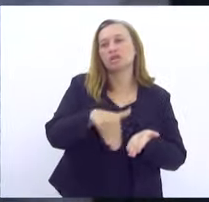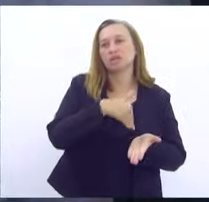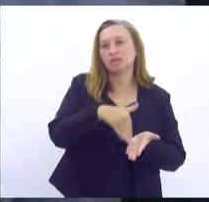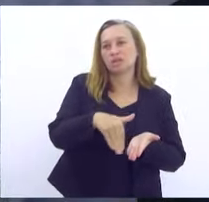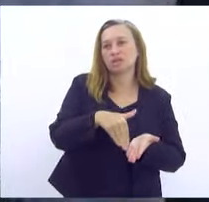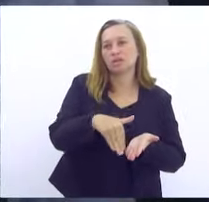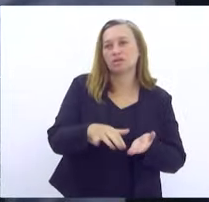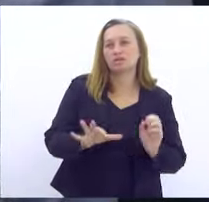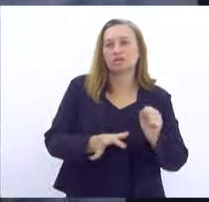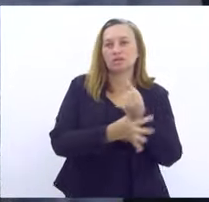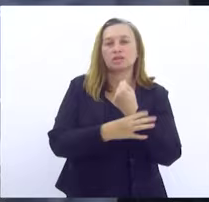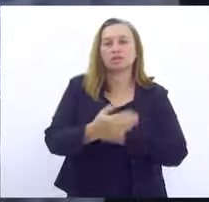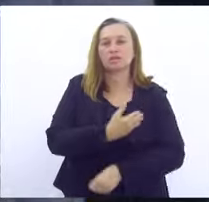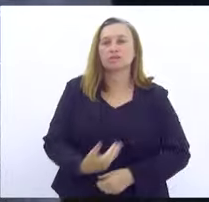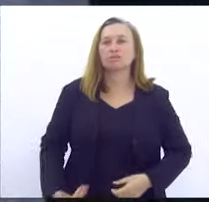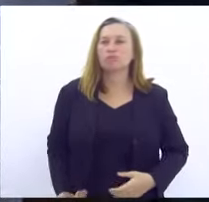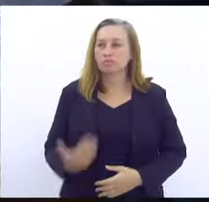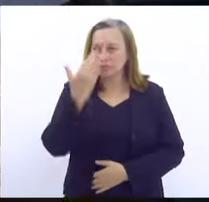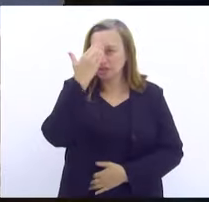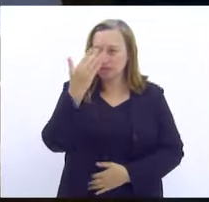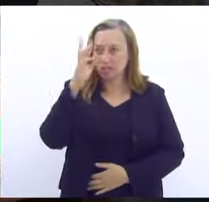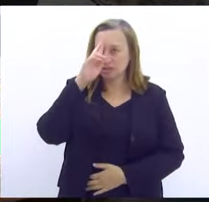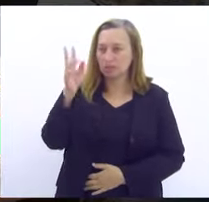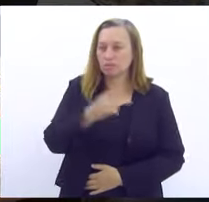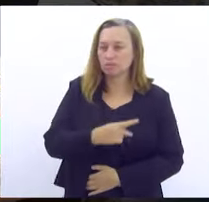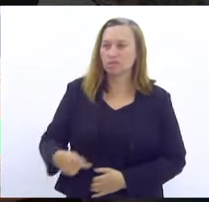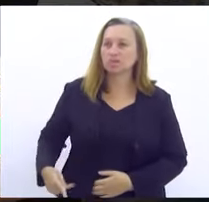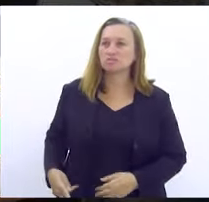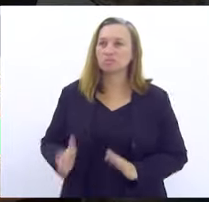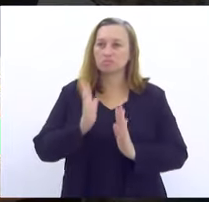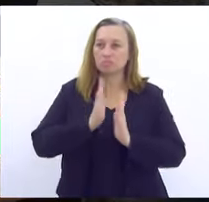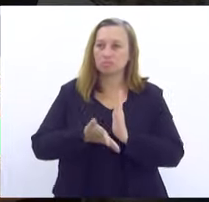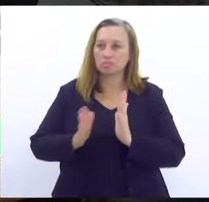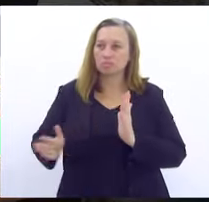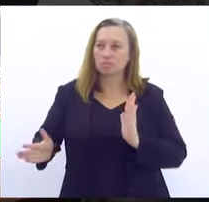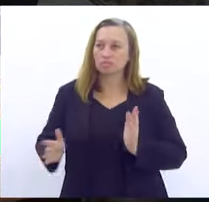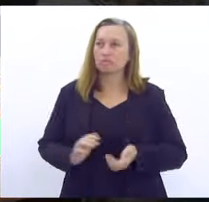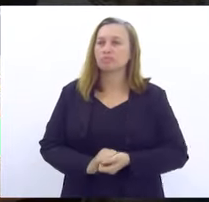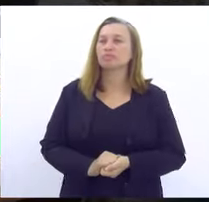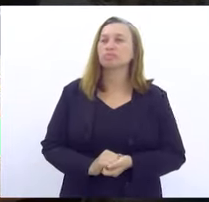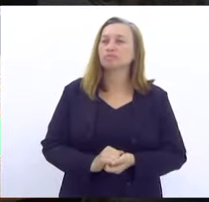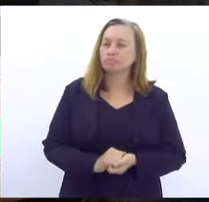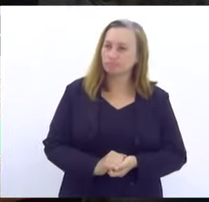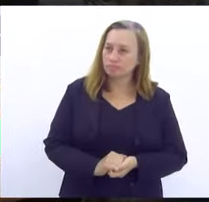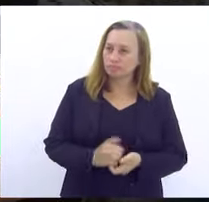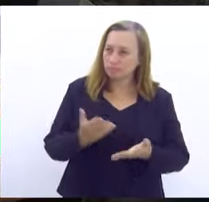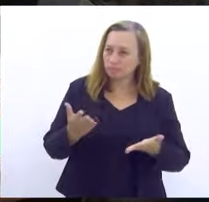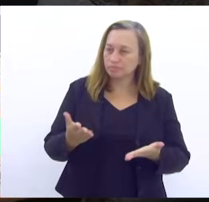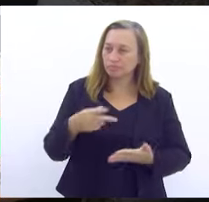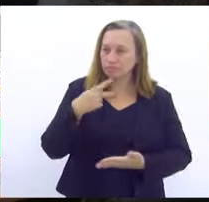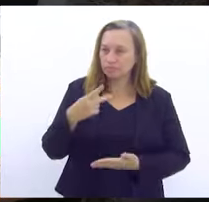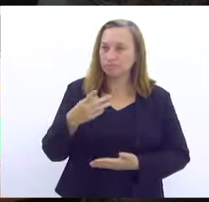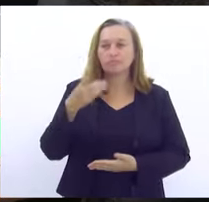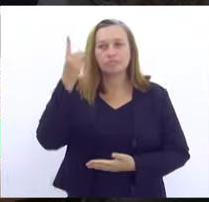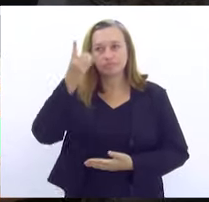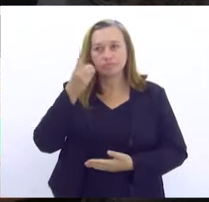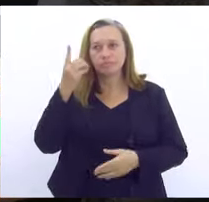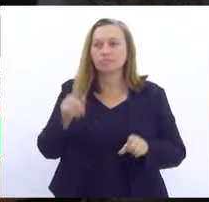de Segurança Pública? Muito obrigada, senhora presidenta. Senhora presidente, pela ordem. Pois não, deputado. Eu gostaria também